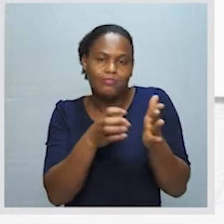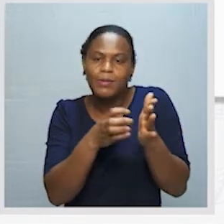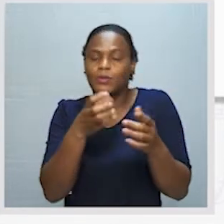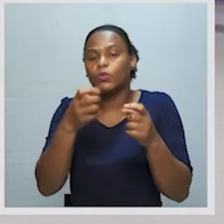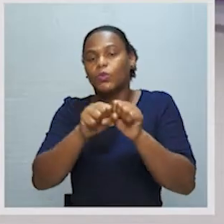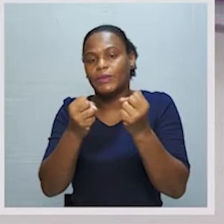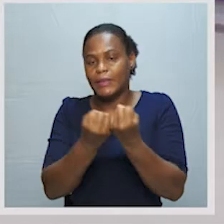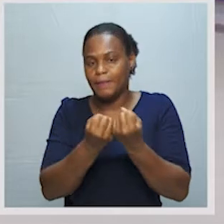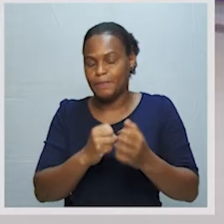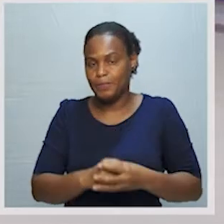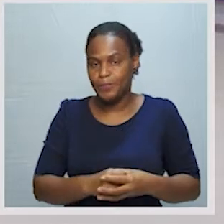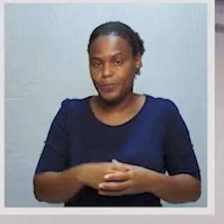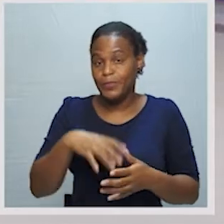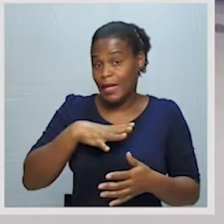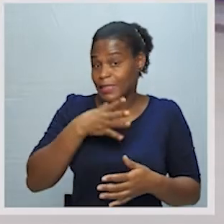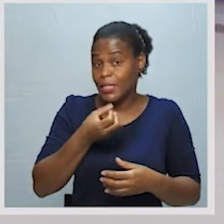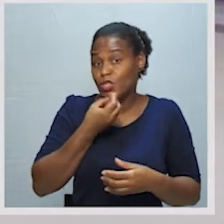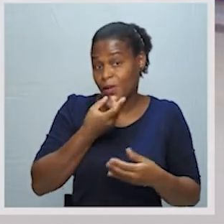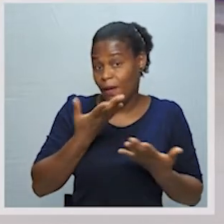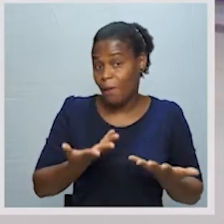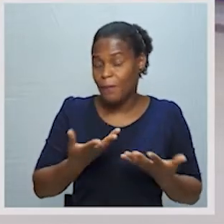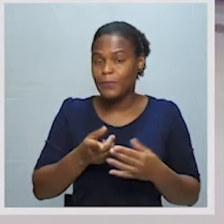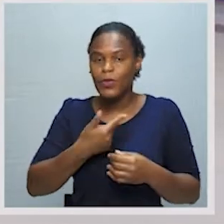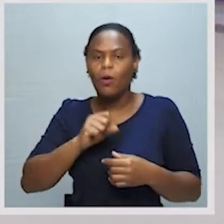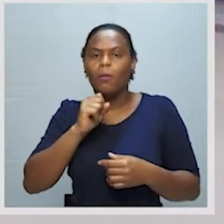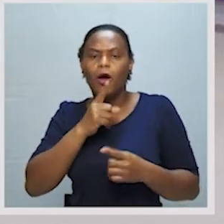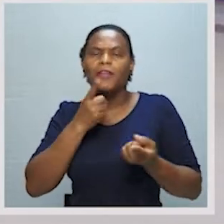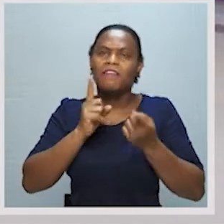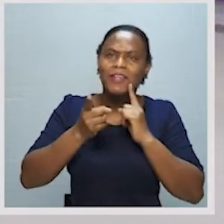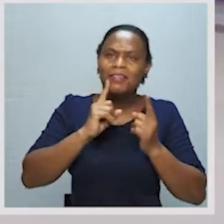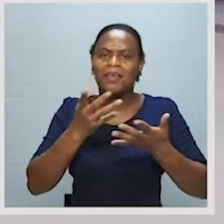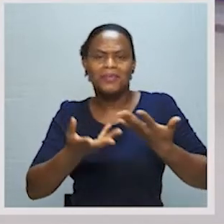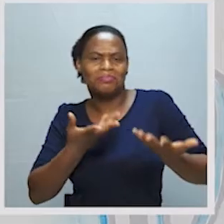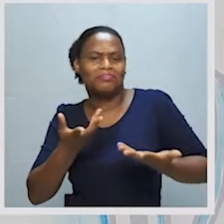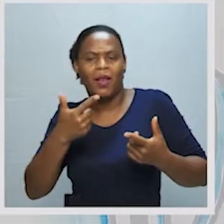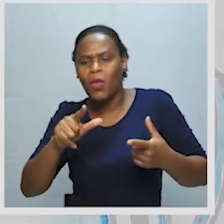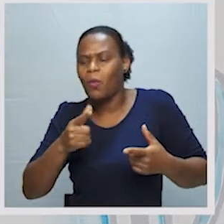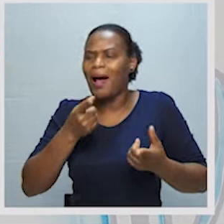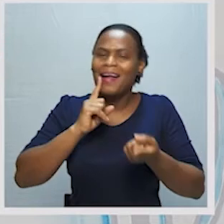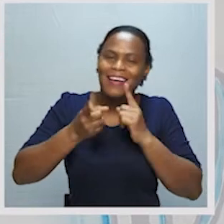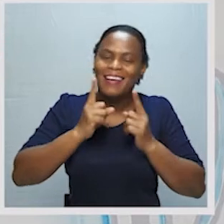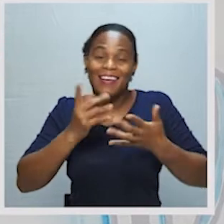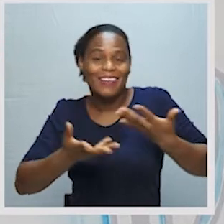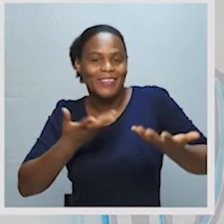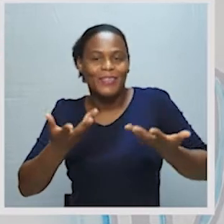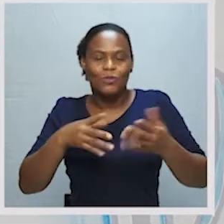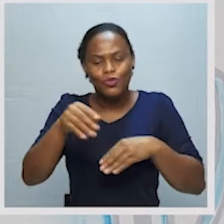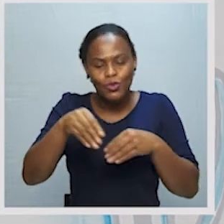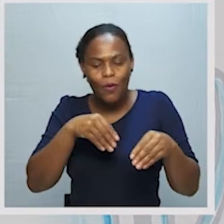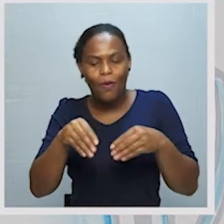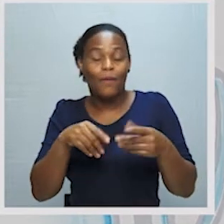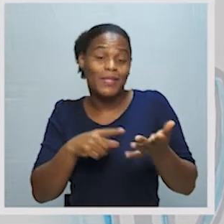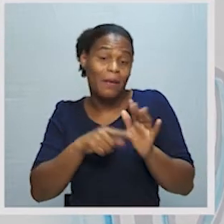social. Quer dizer, podemos fazer diversão, não é? Usando a nossa língua, né?